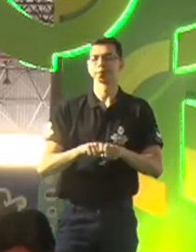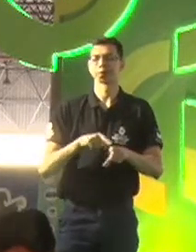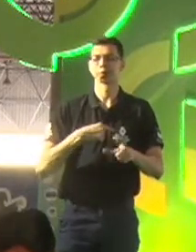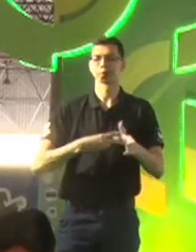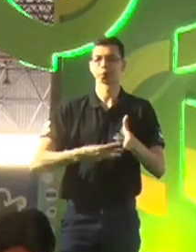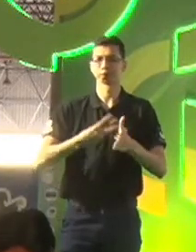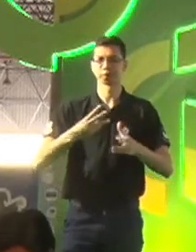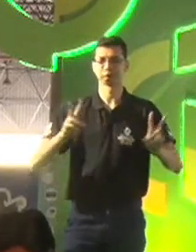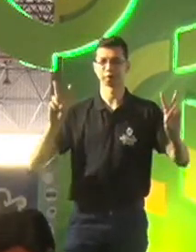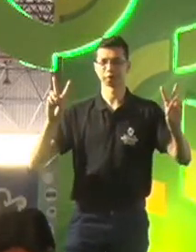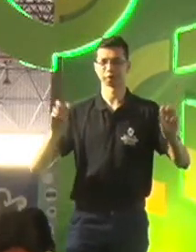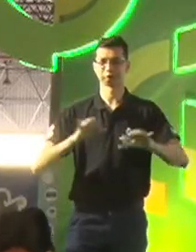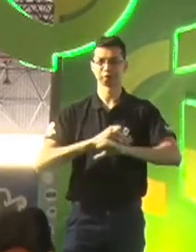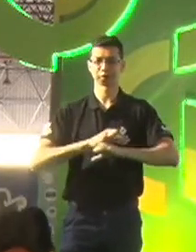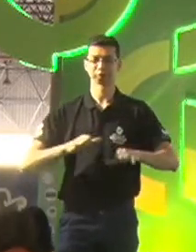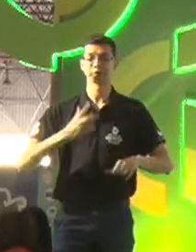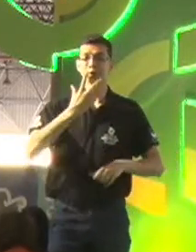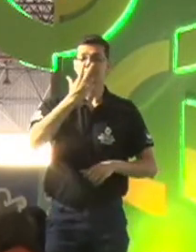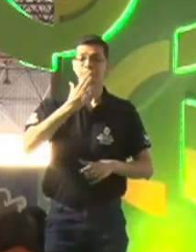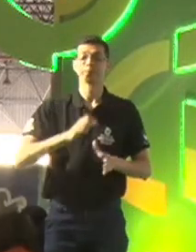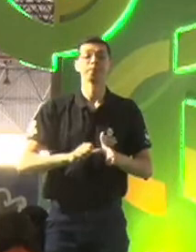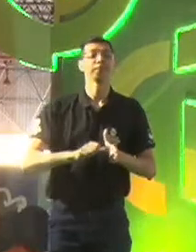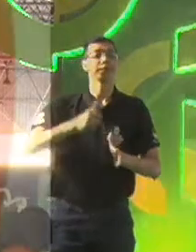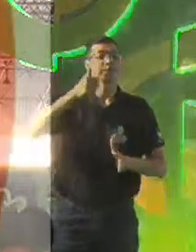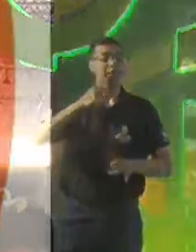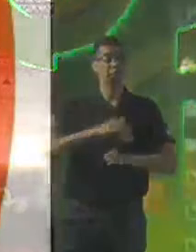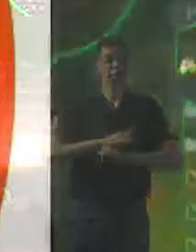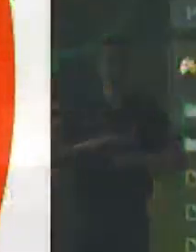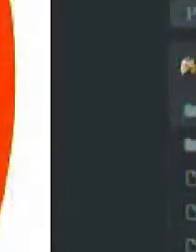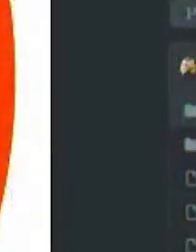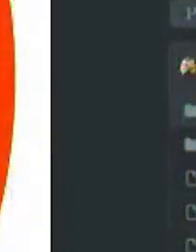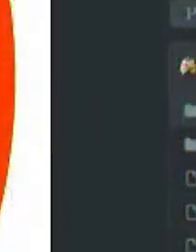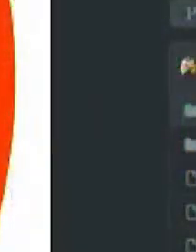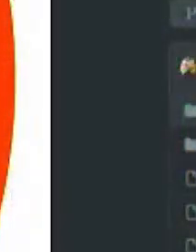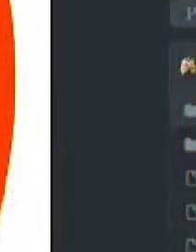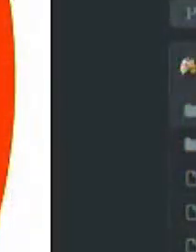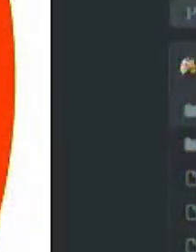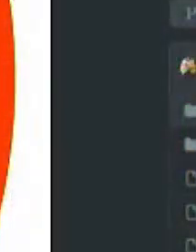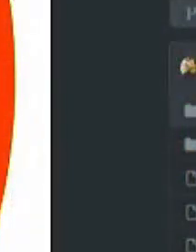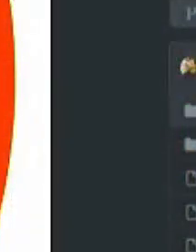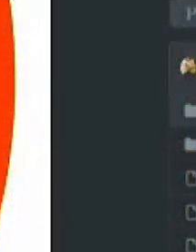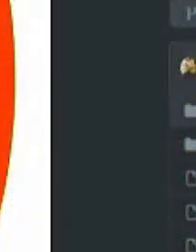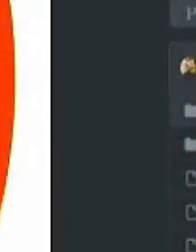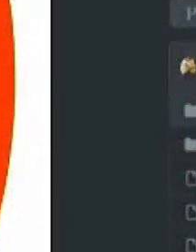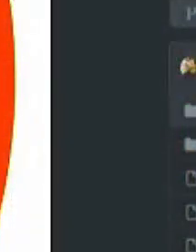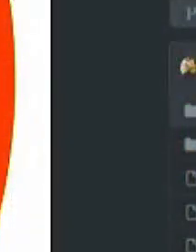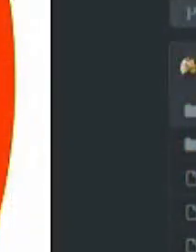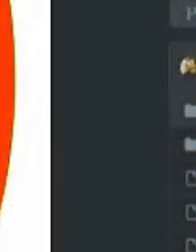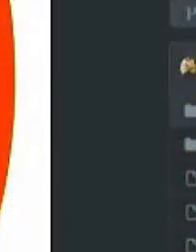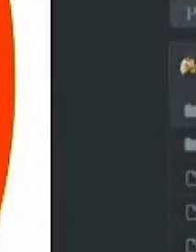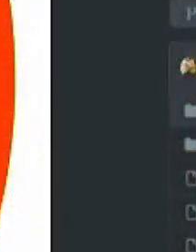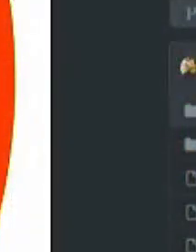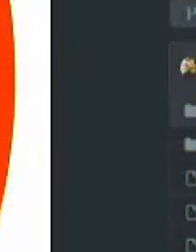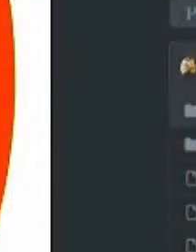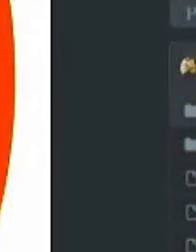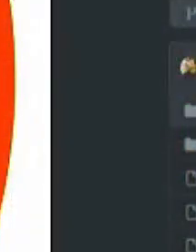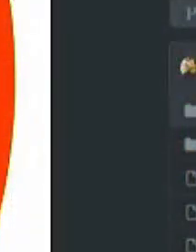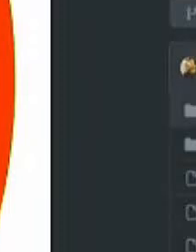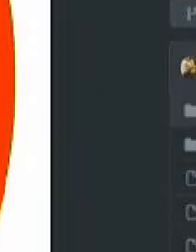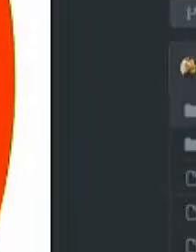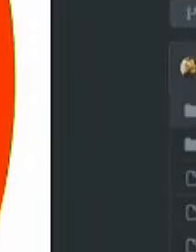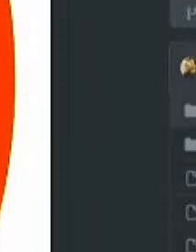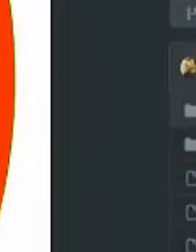essa primeira vez que a gente tá falando publicamente sobre esse projeto então eu não consegui trazer ela ainda porque ele ainda tá em desenvolvimento É sobre o